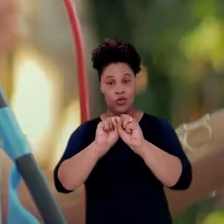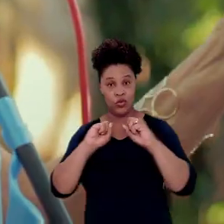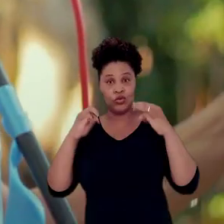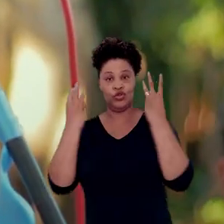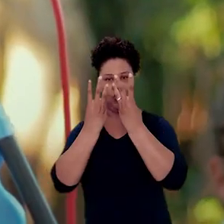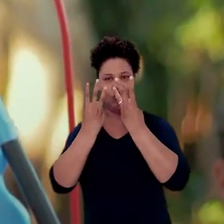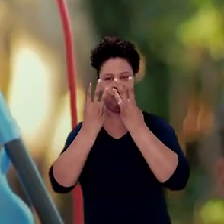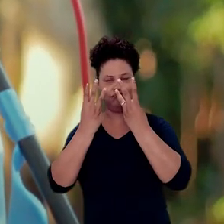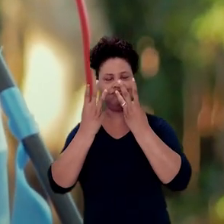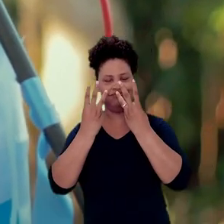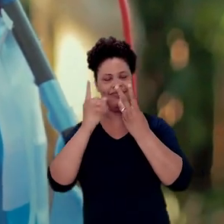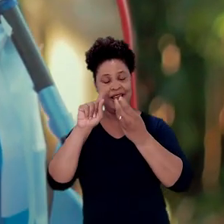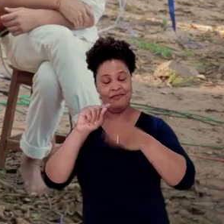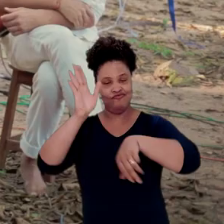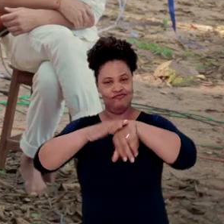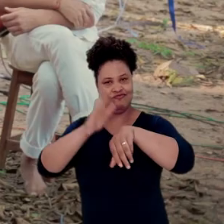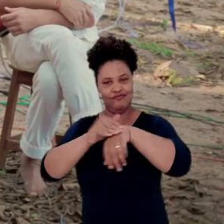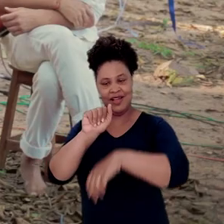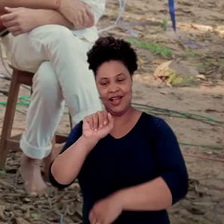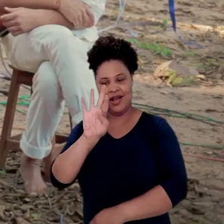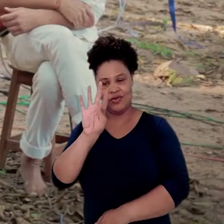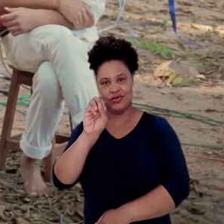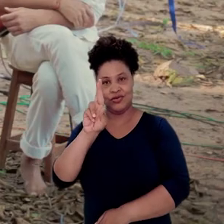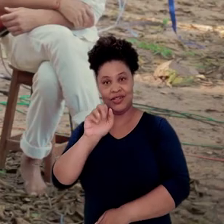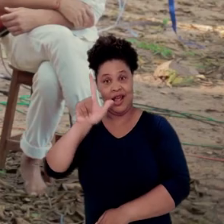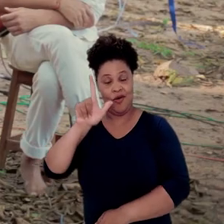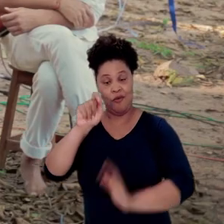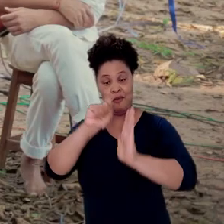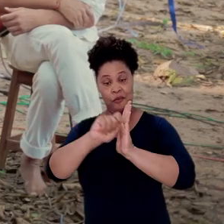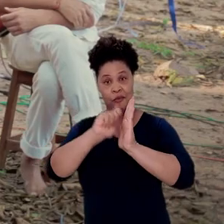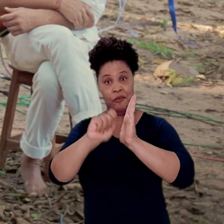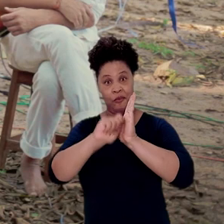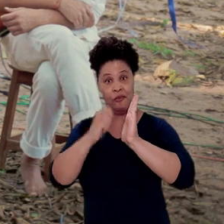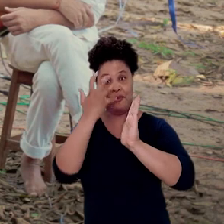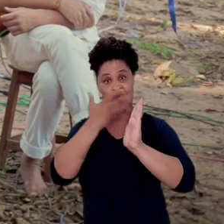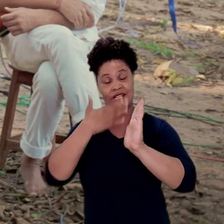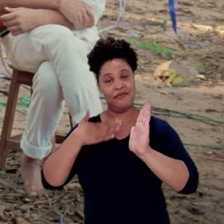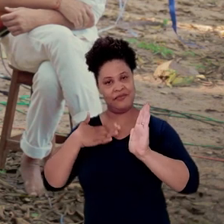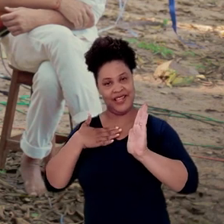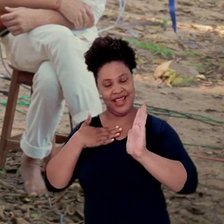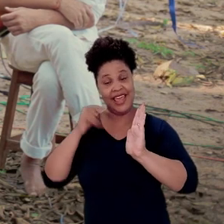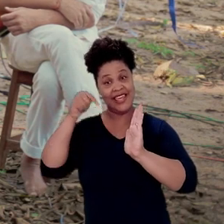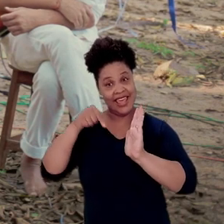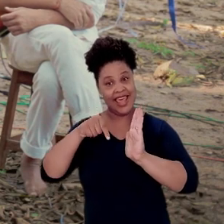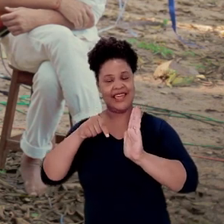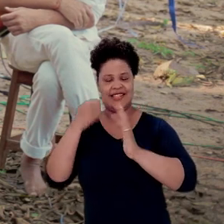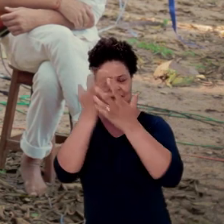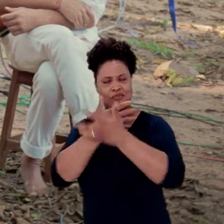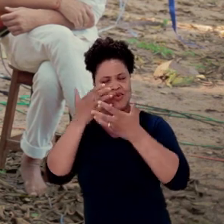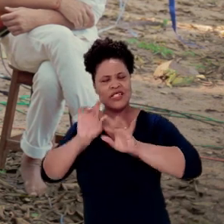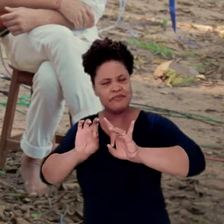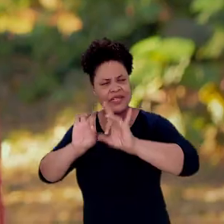Esse show foi um show autoral, as minhas composições, mas essa canção em